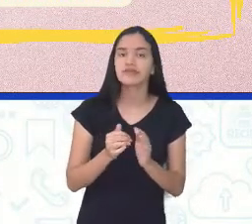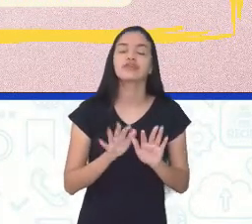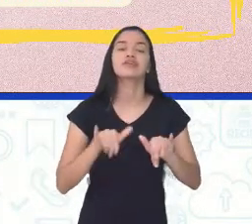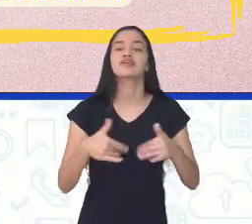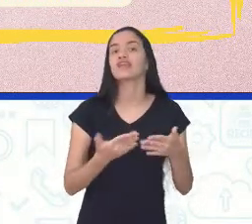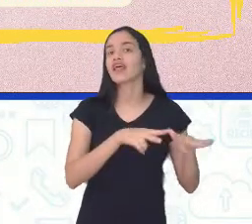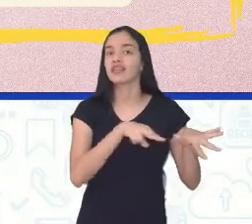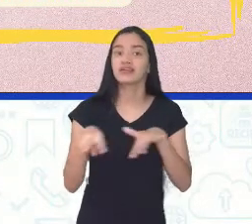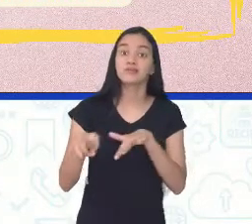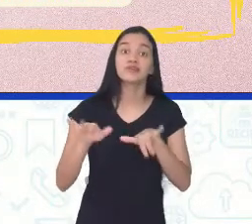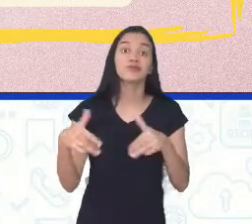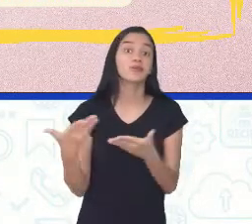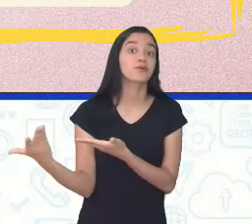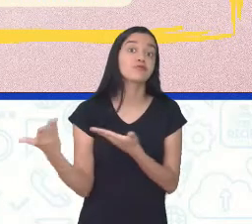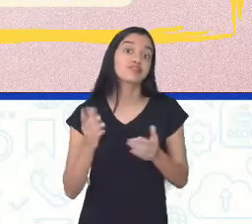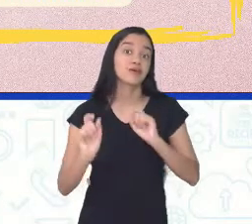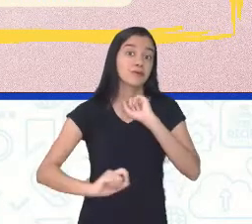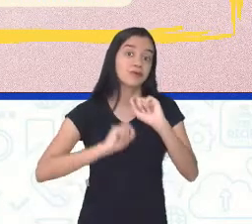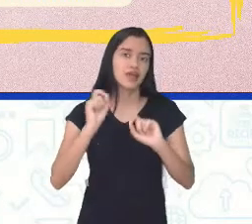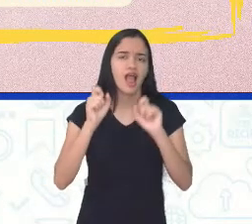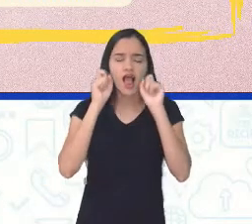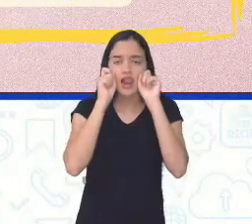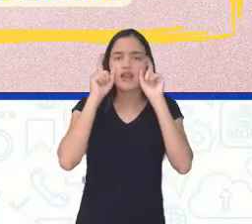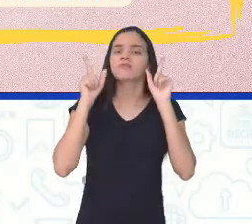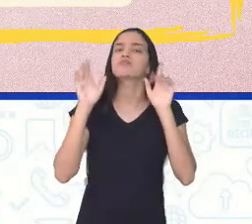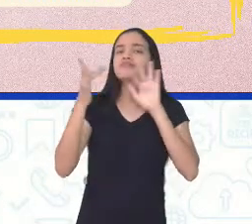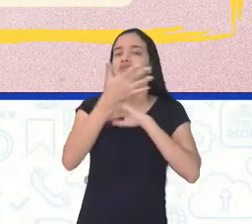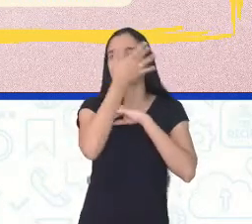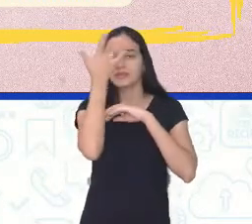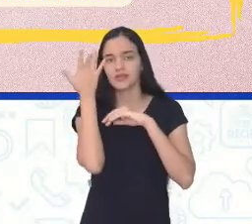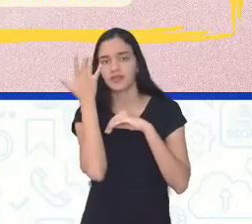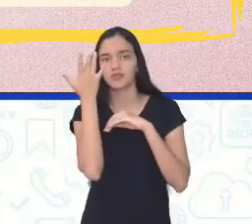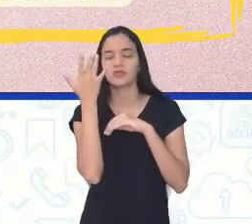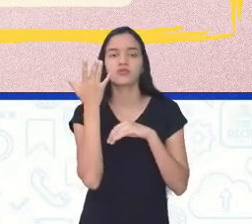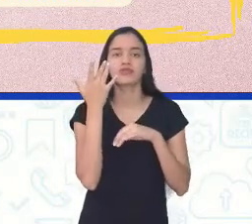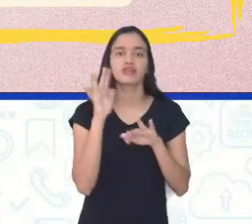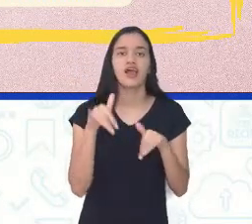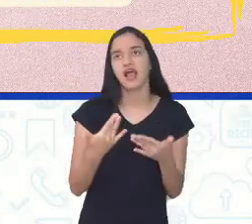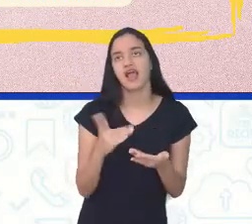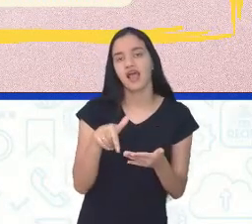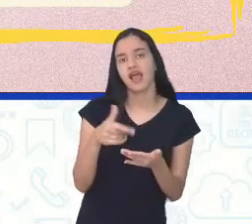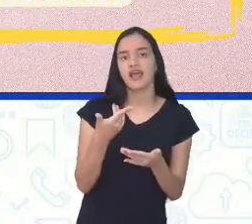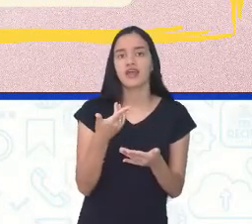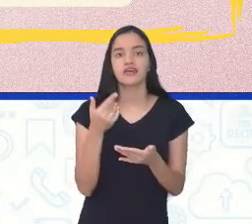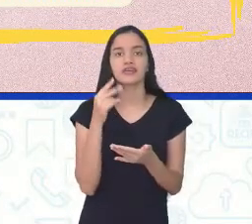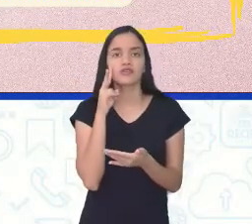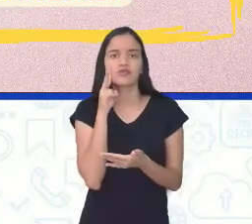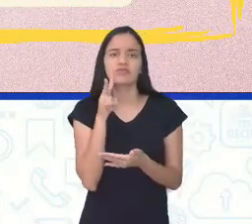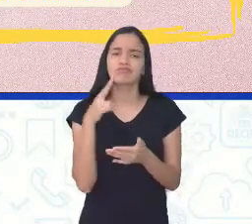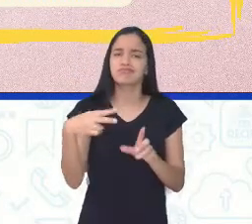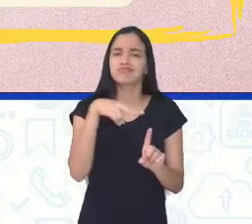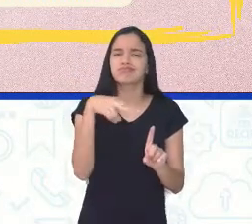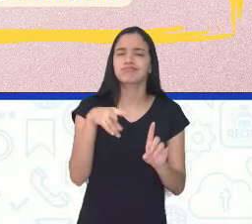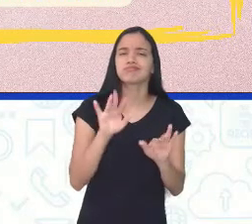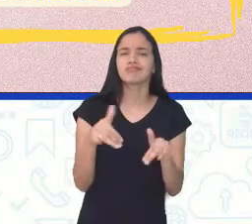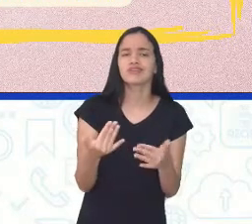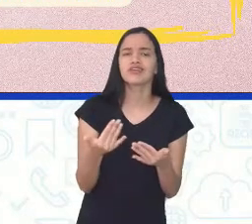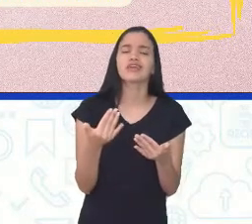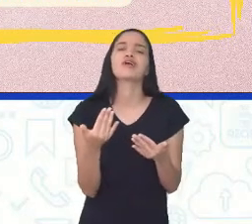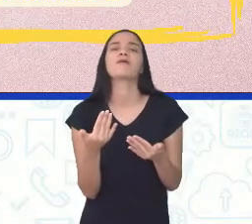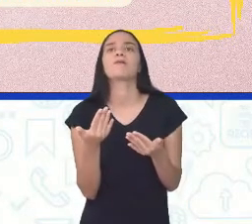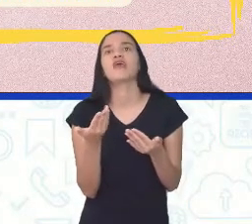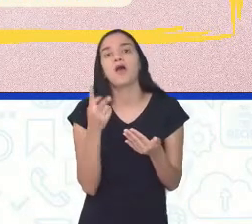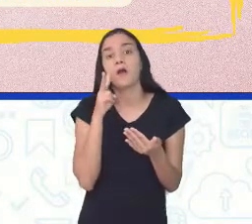grande convite aqui é alertar as pessoas ainda que não estão com um olhar, né, o olhar